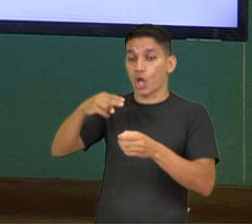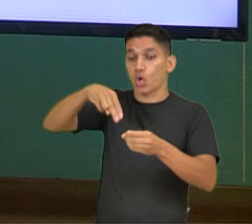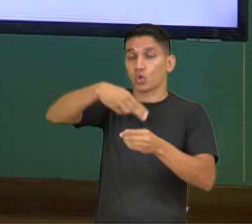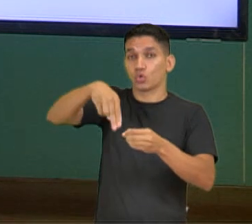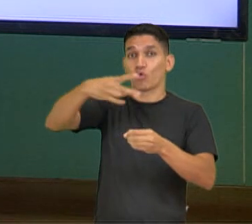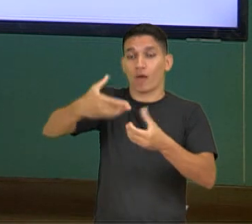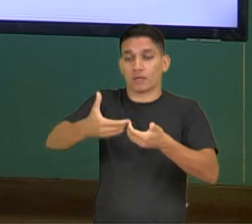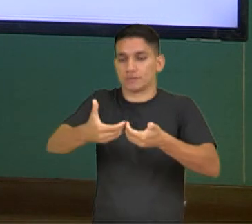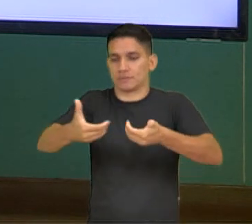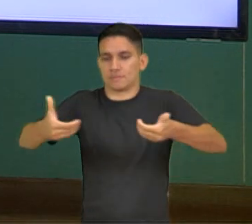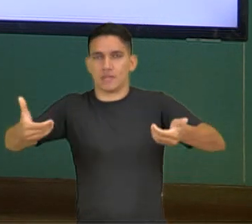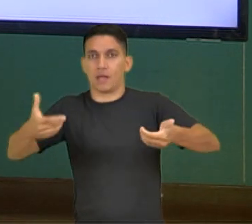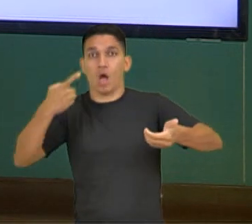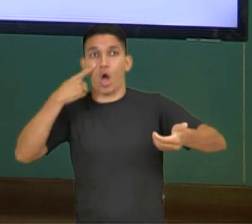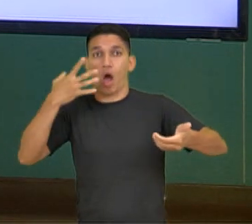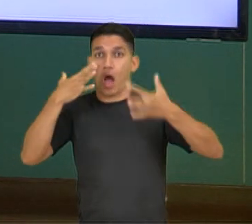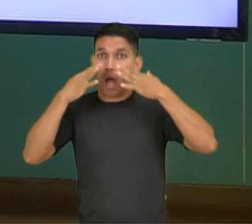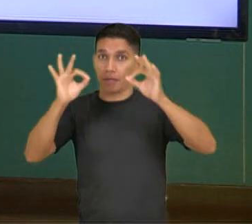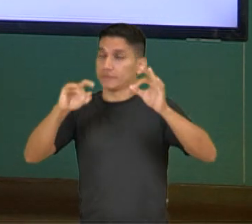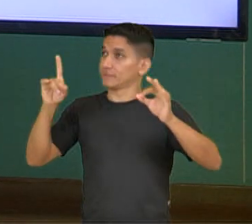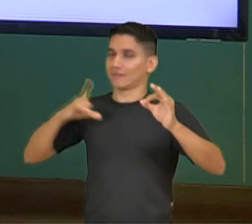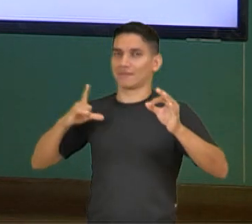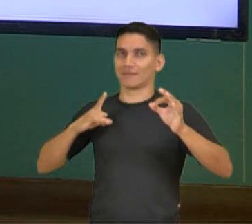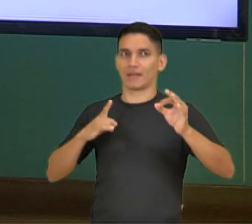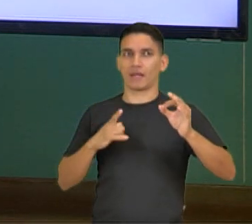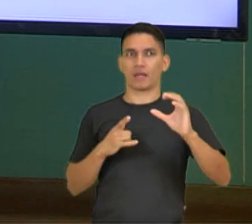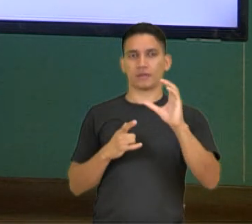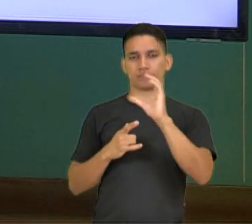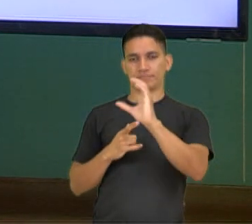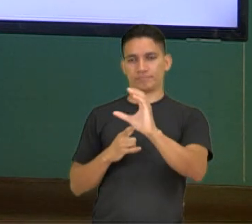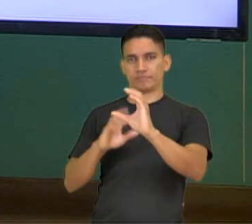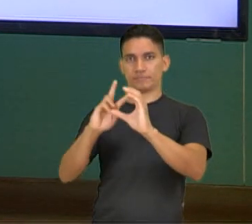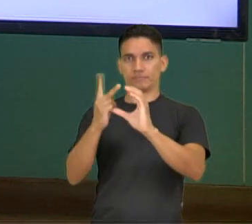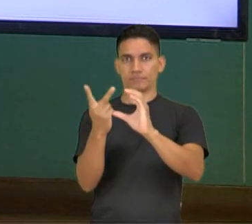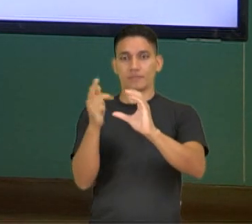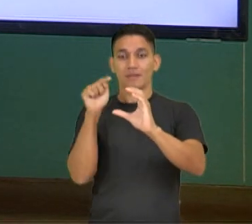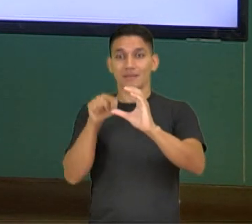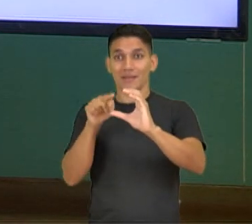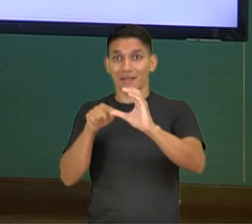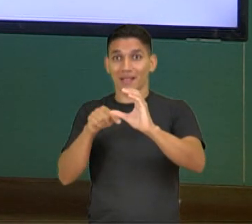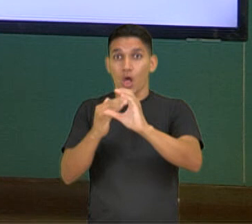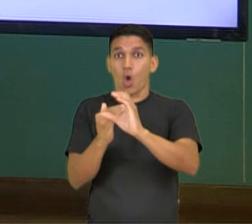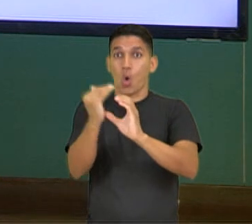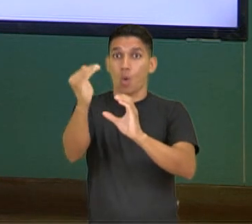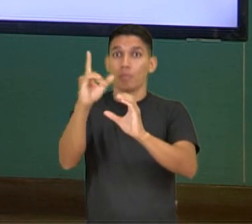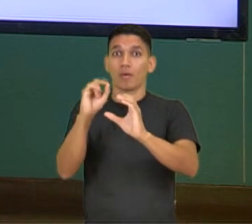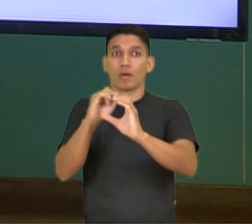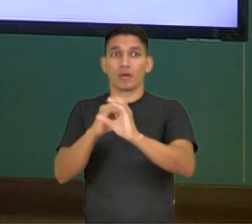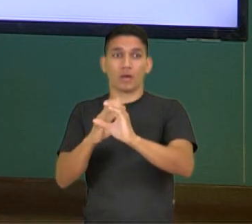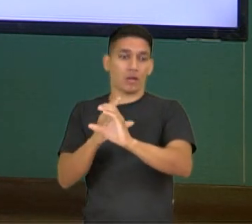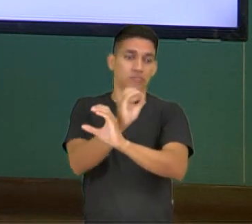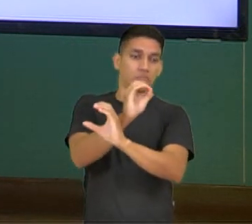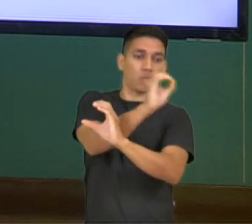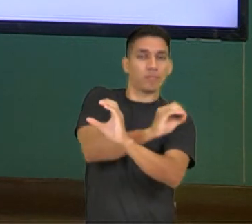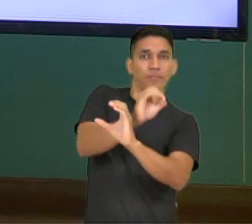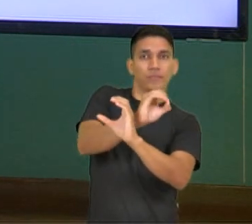são isolados. Observe, nós temos aqui um carbono e ele é o ponto de ligação química entre